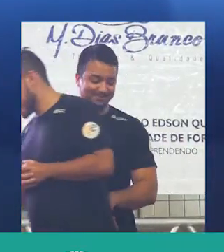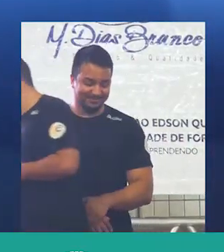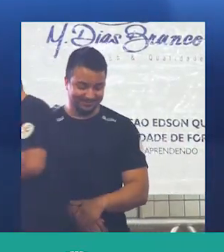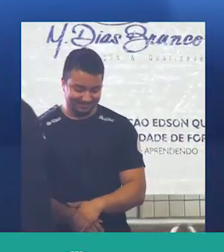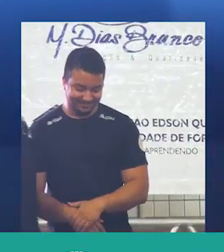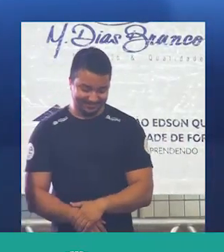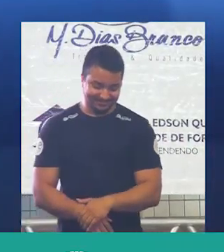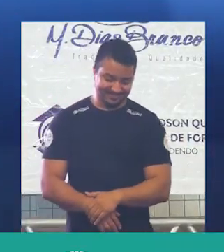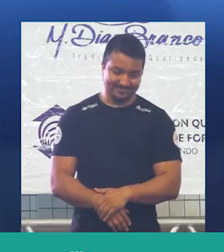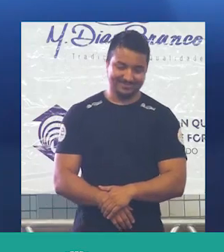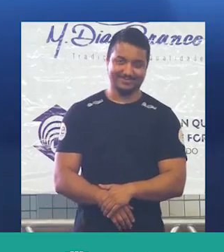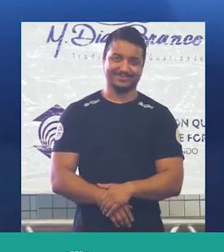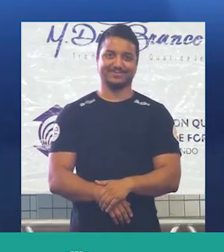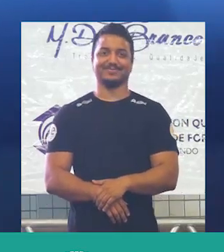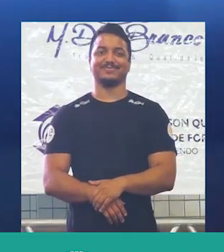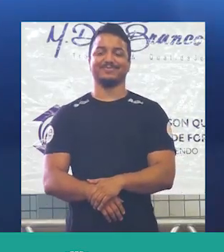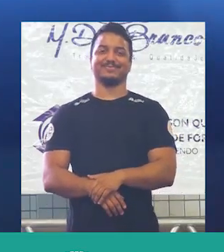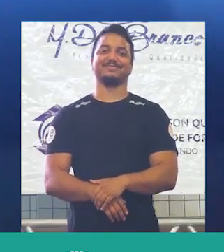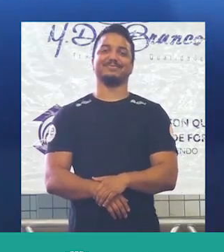Substituição? Muito bem.